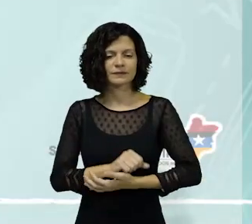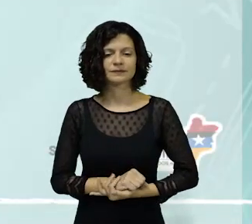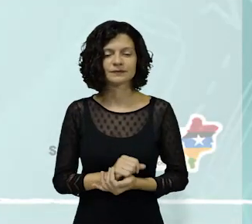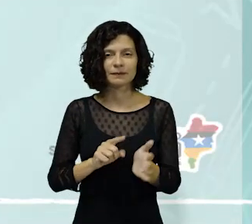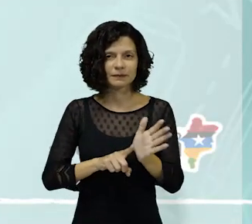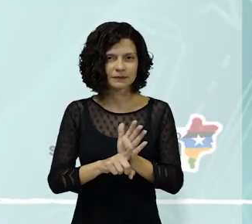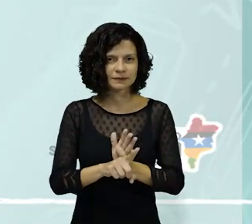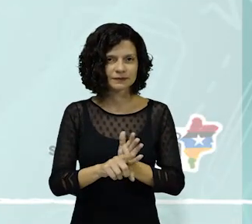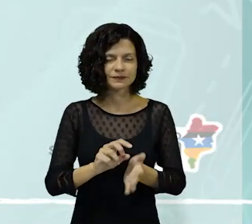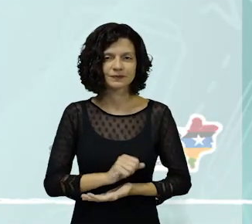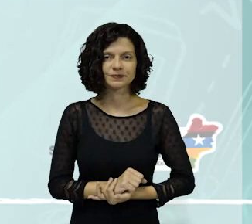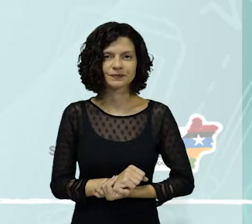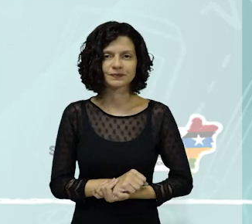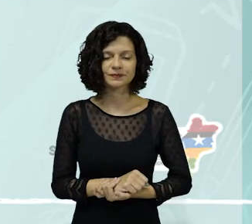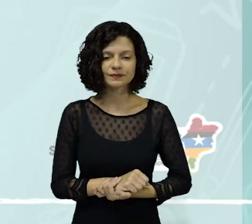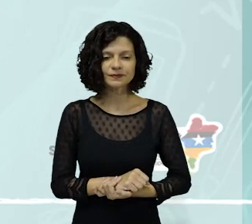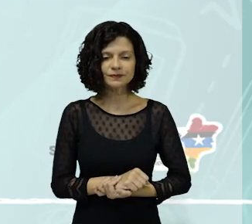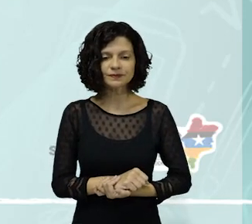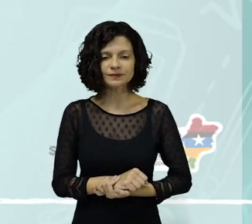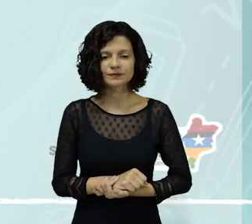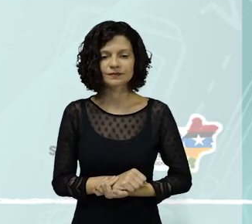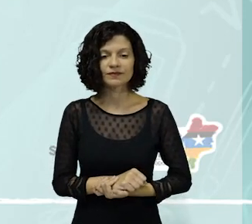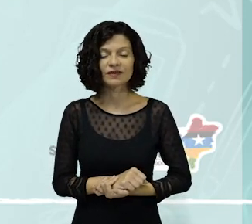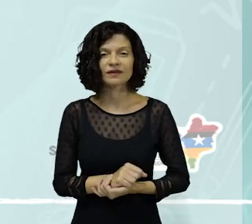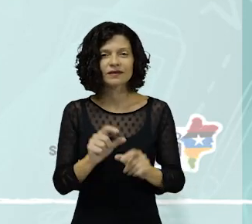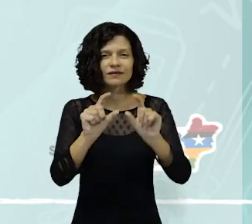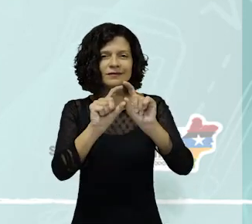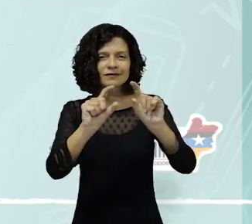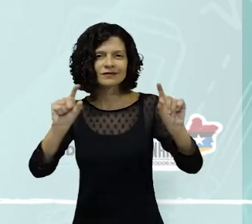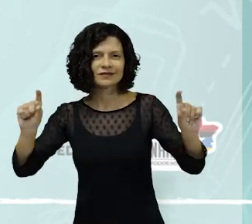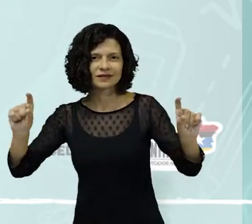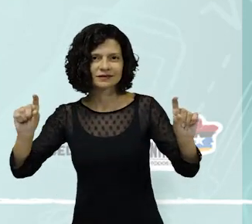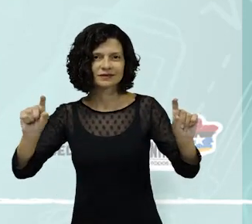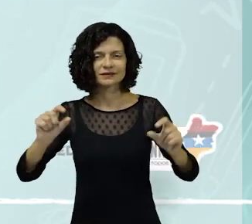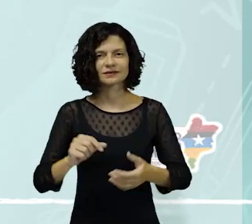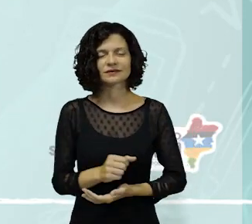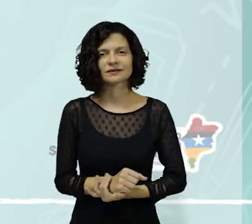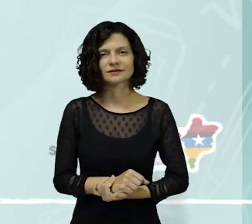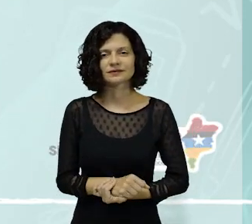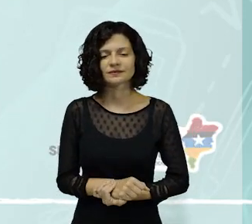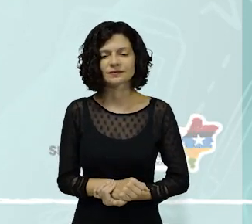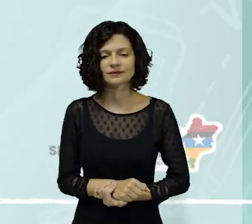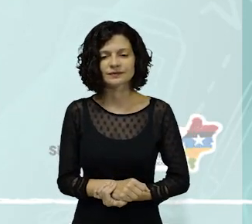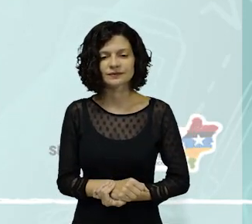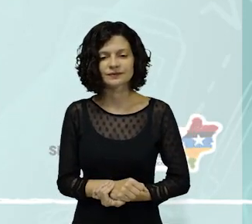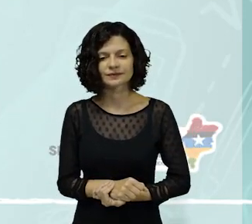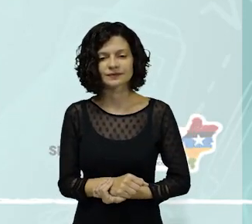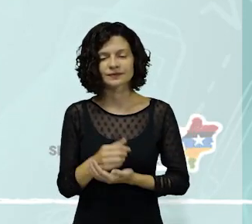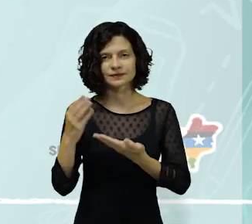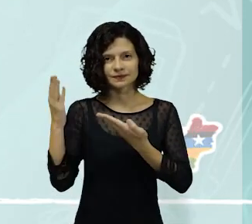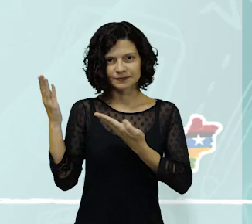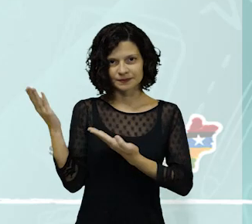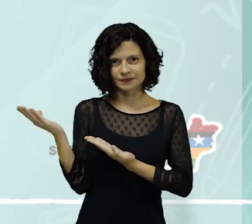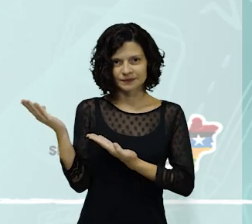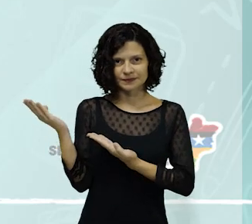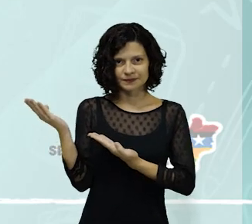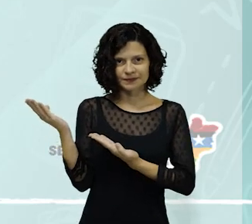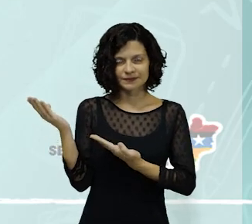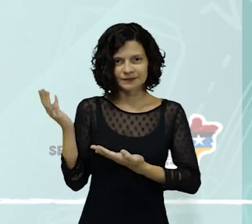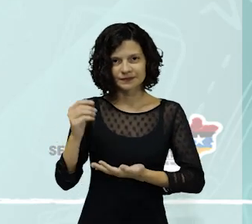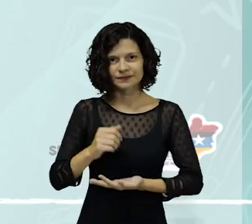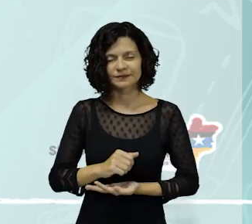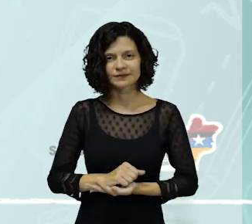the sentence, então ele mostra uma sentença. If mom and dad have a difficult time disconnecting from